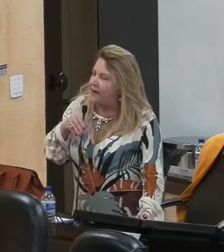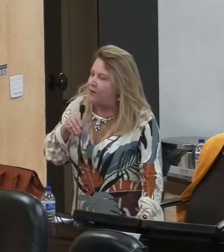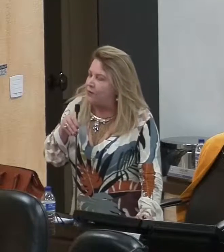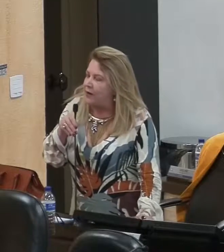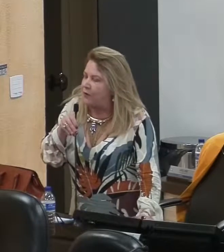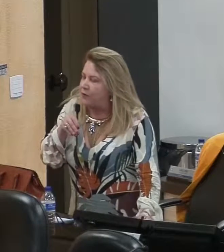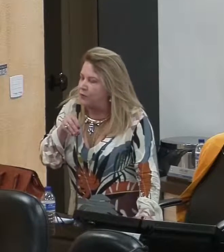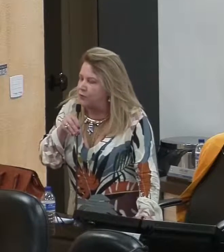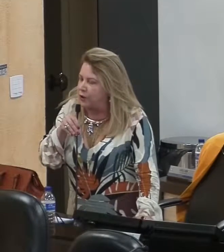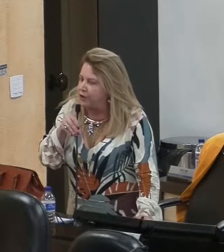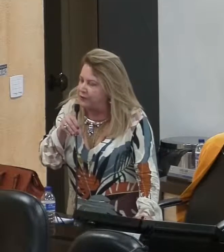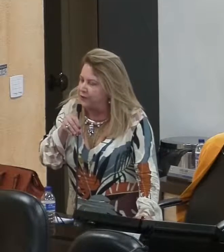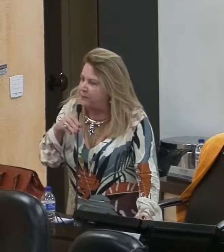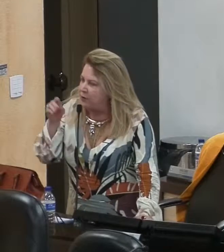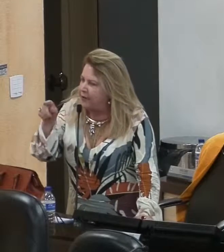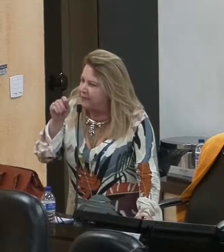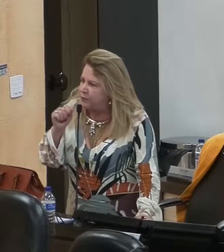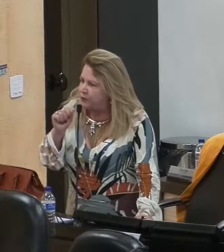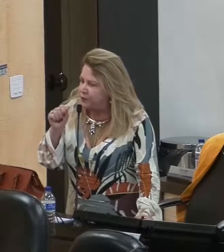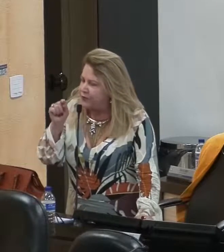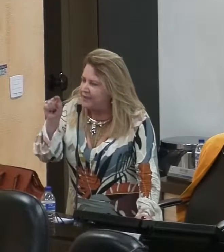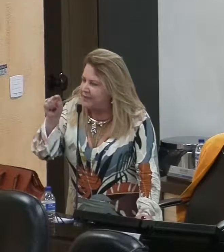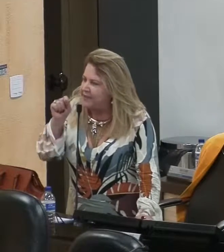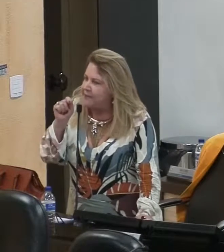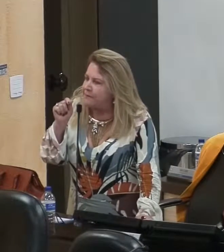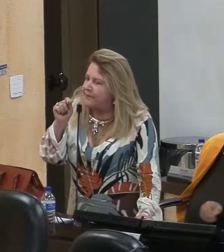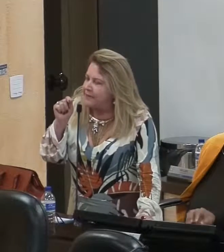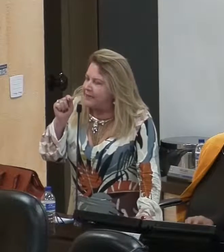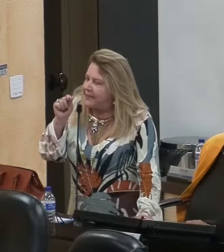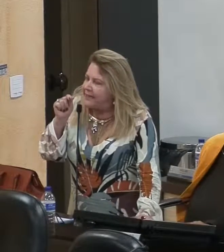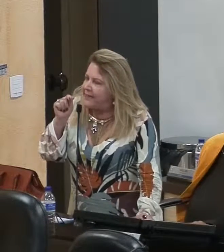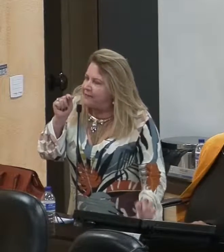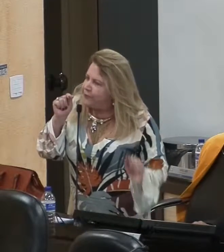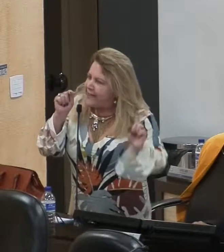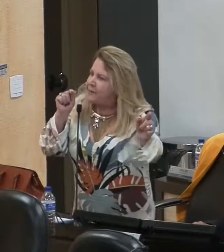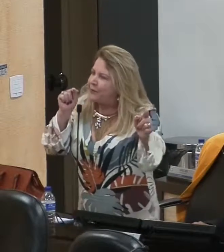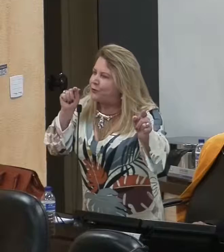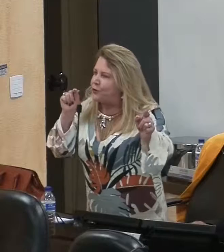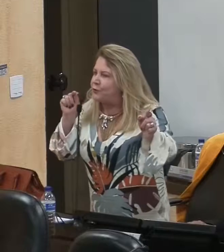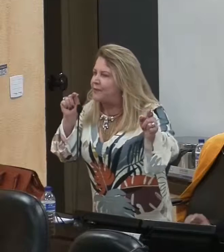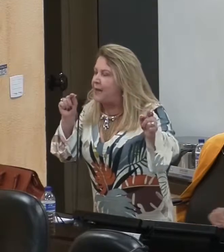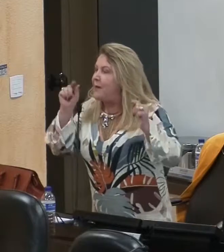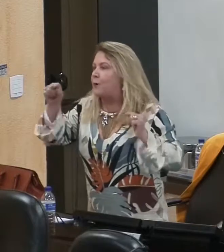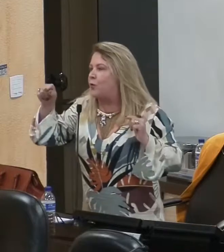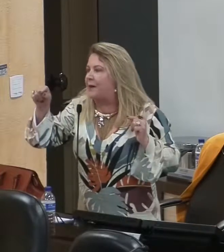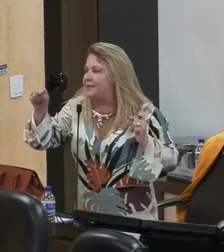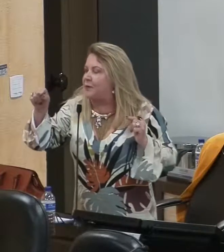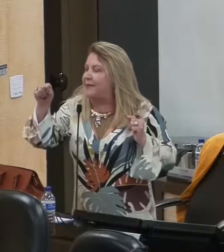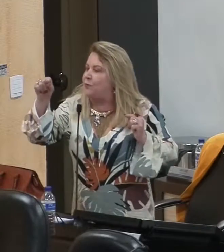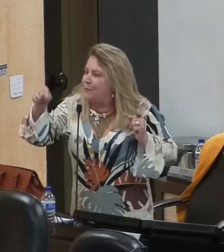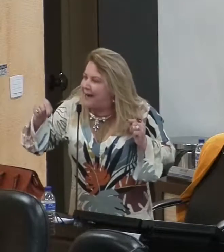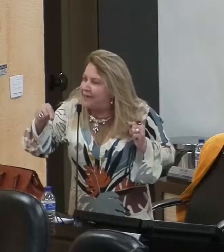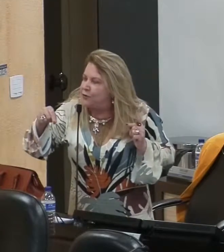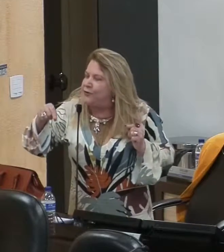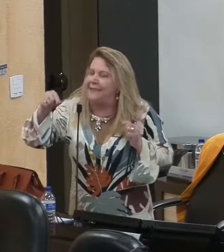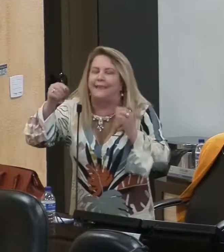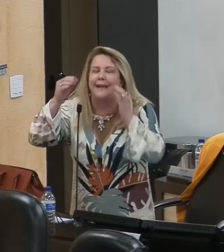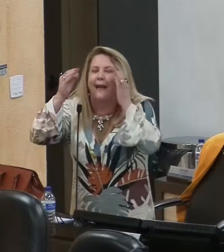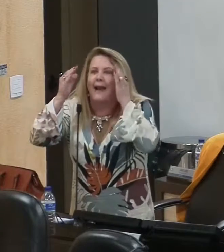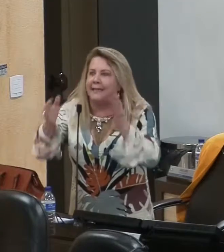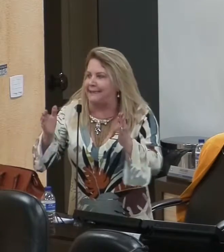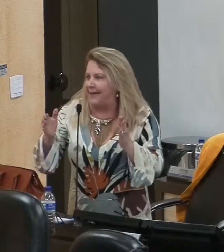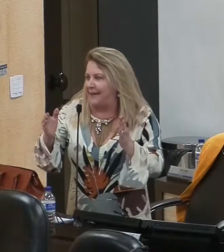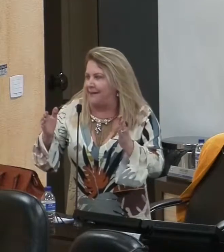relação ao Jorge de Freitas, uma colocação que o senhor fez aí, foi na época do Silvio, sim. A minha preocupação é que o Mário não vai